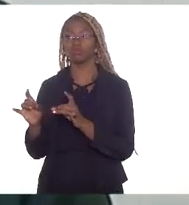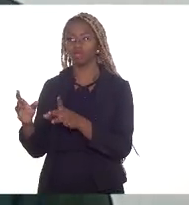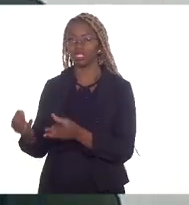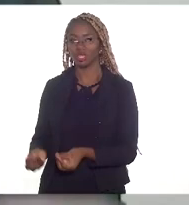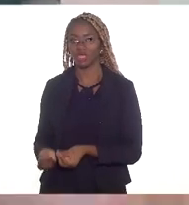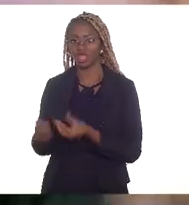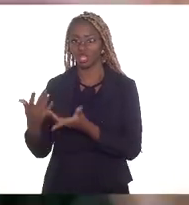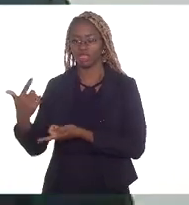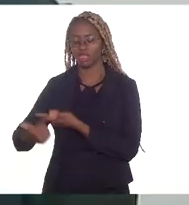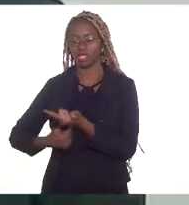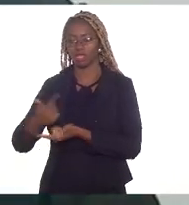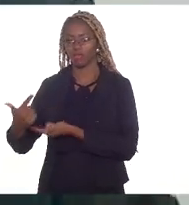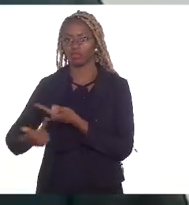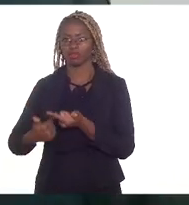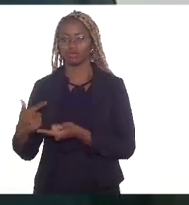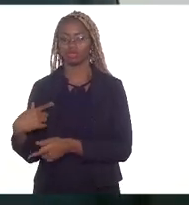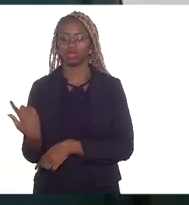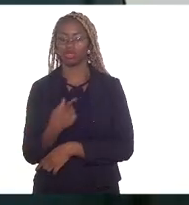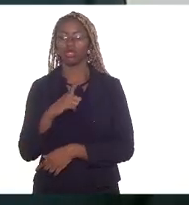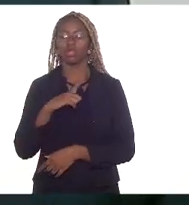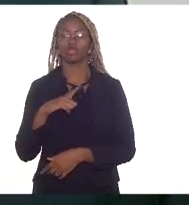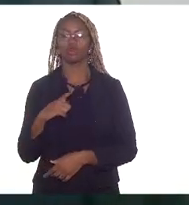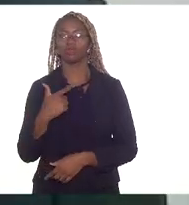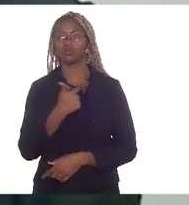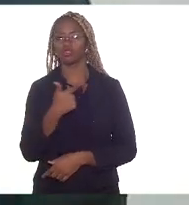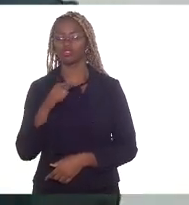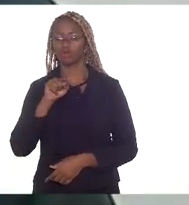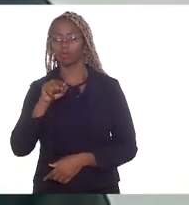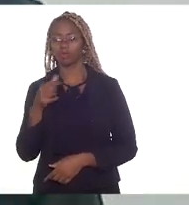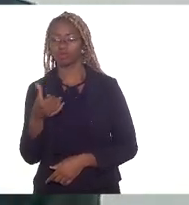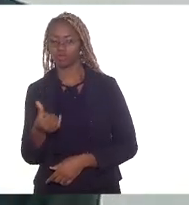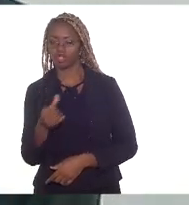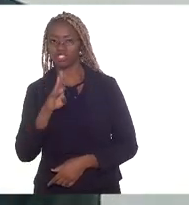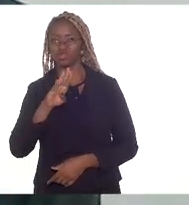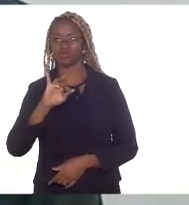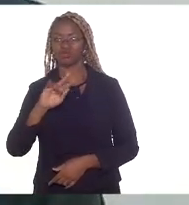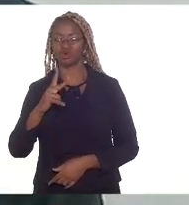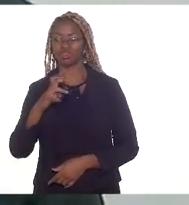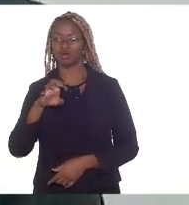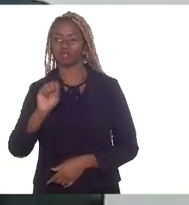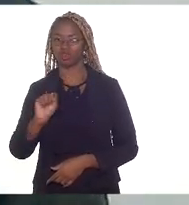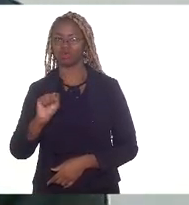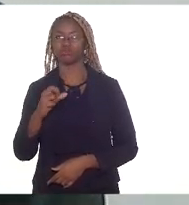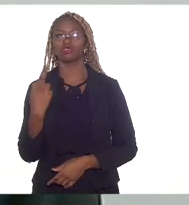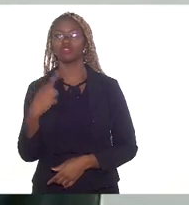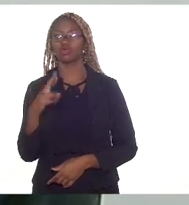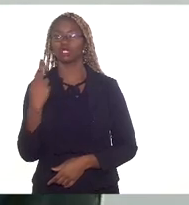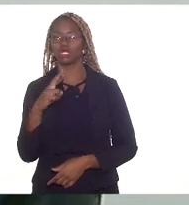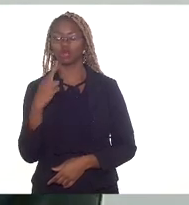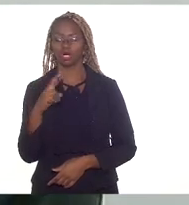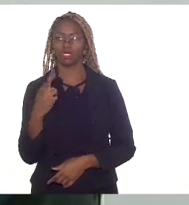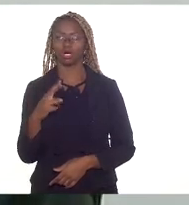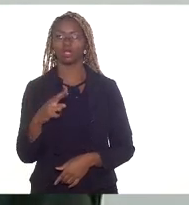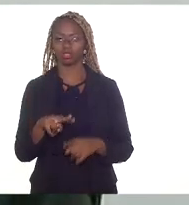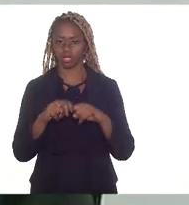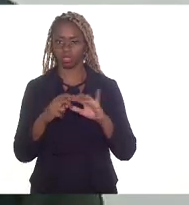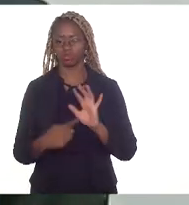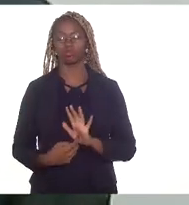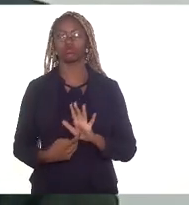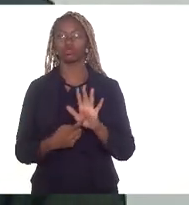serviços, nós temos hoje 22,6 bilhões de reais, dos quais, como já foi apontado